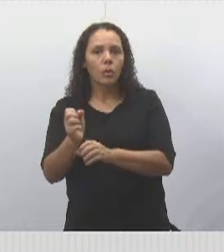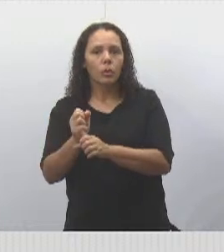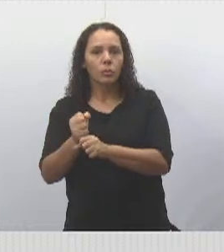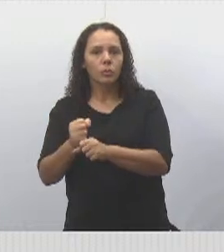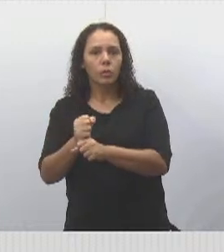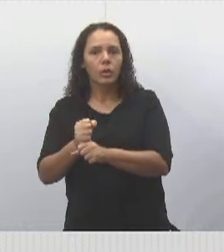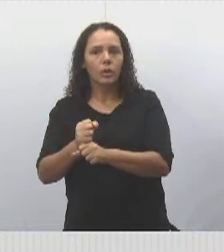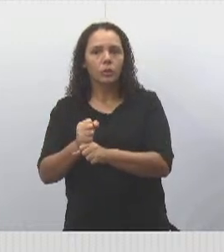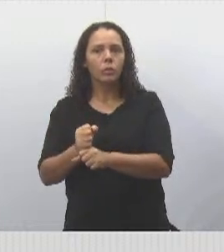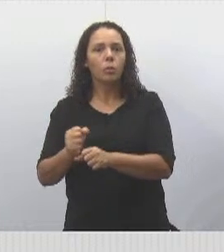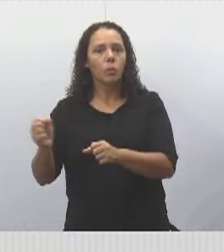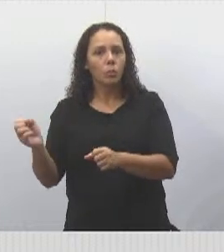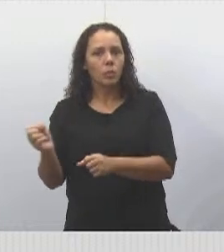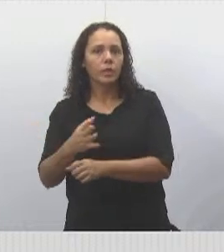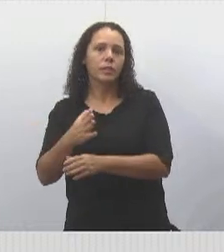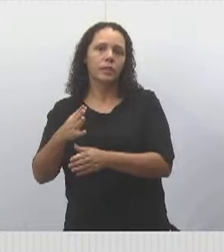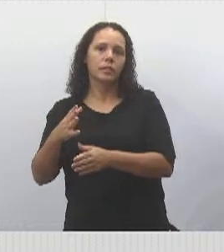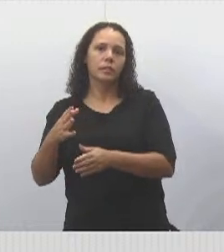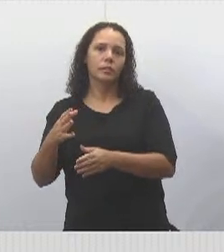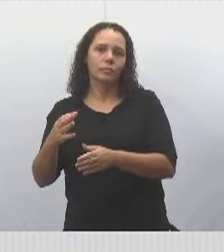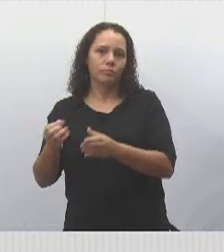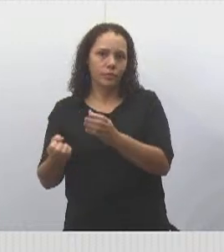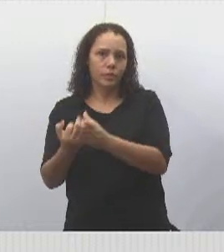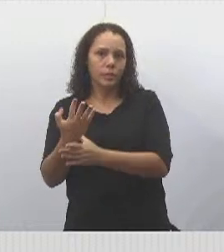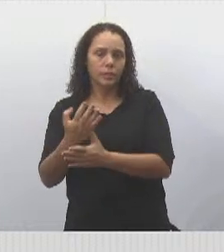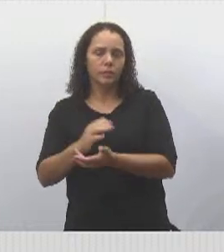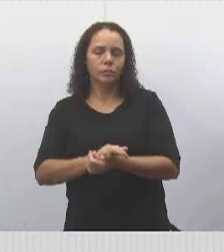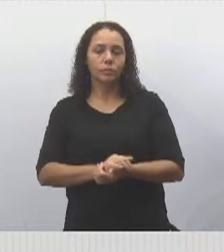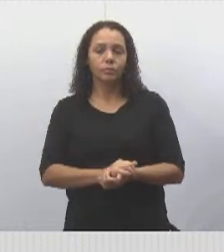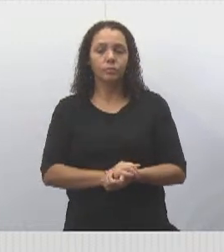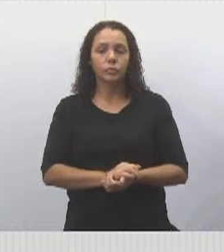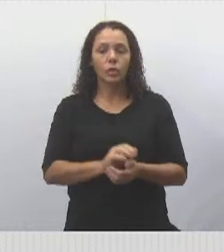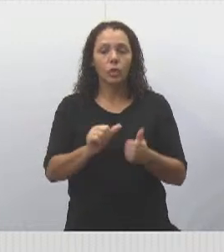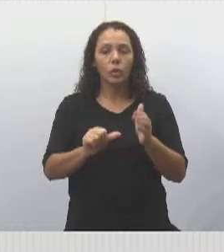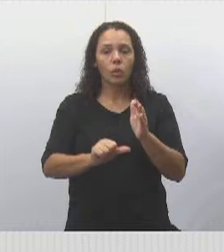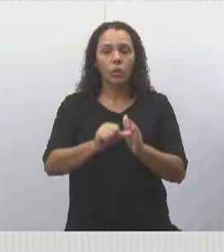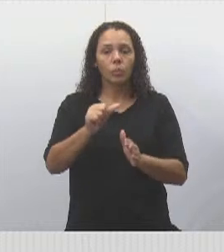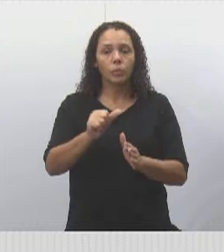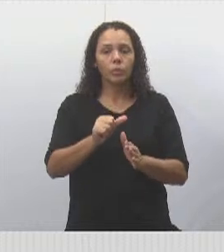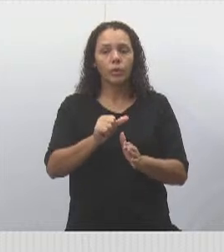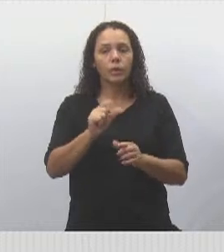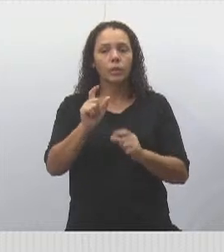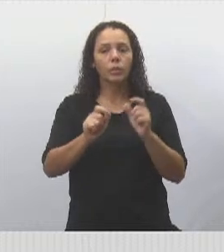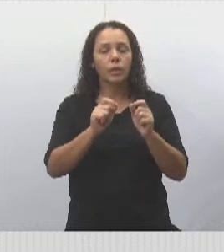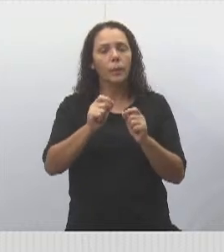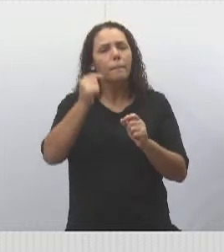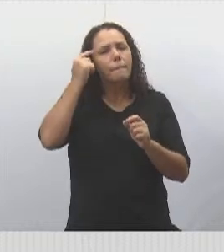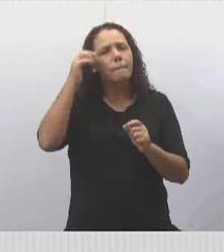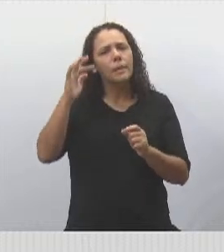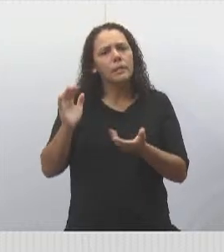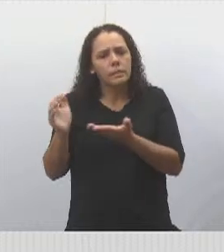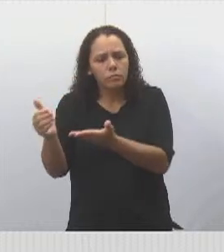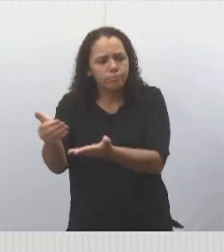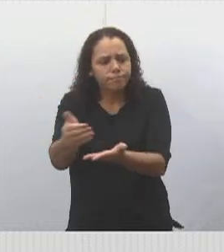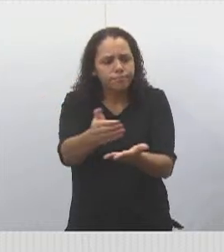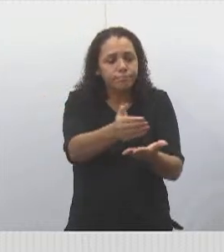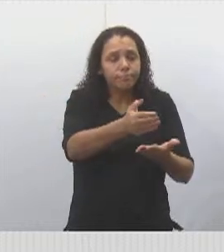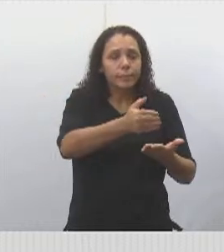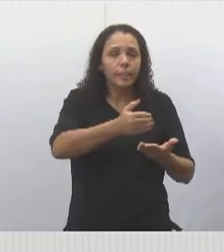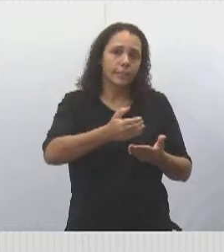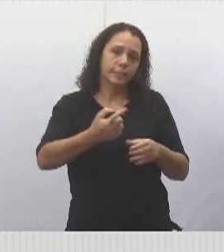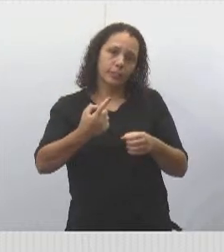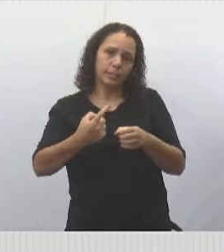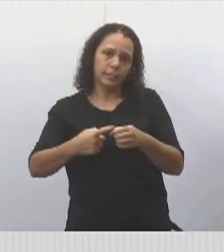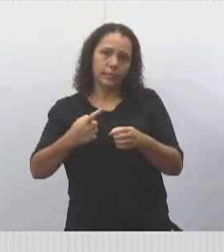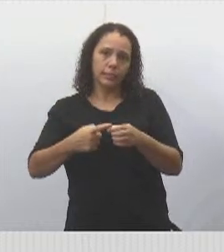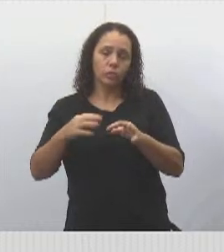e LOAs. Pode passar. O primeiro ponto de um orçamento é a gente pensar nas receitas do município, Tudo que o município